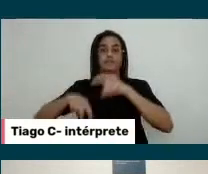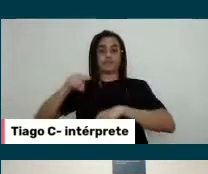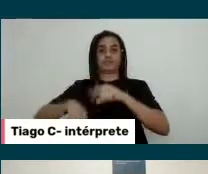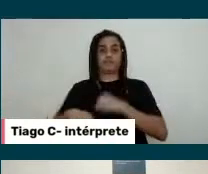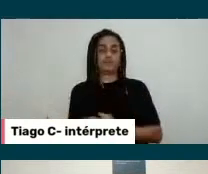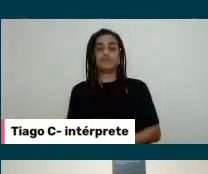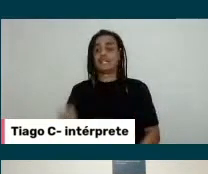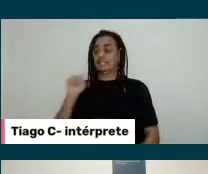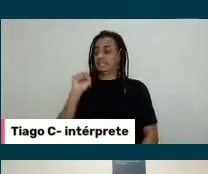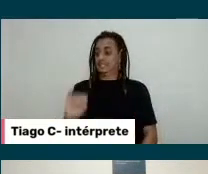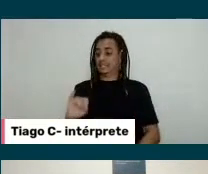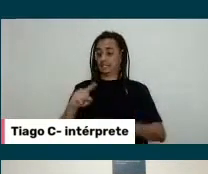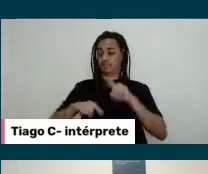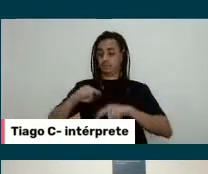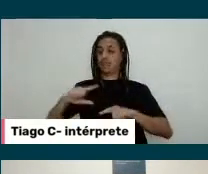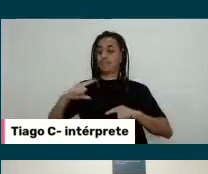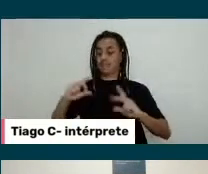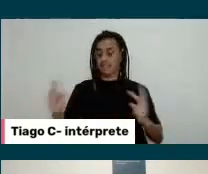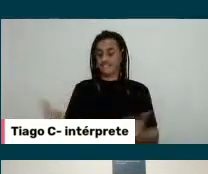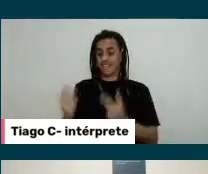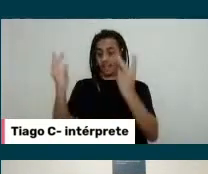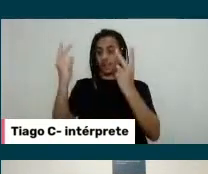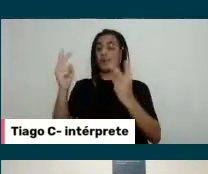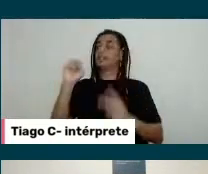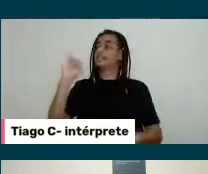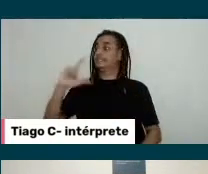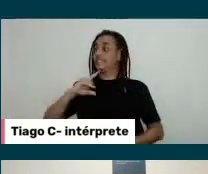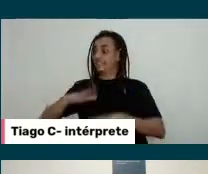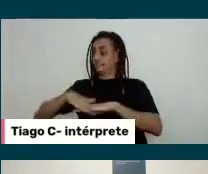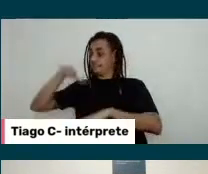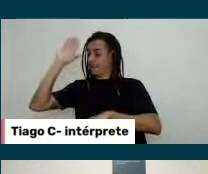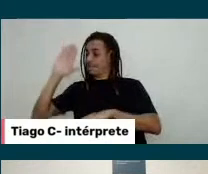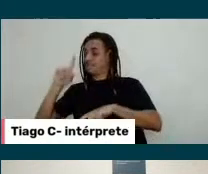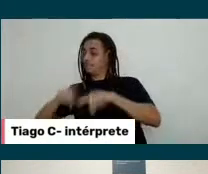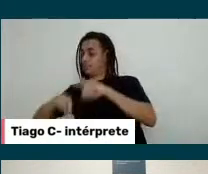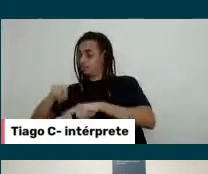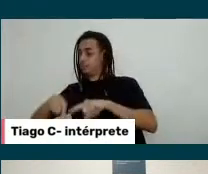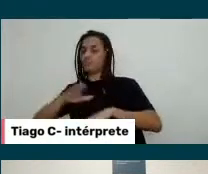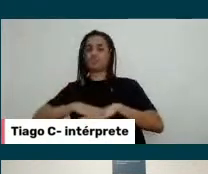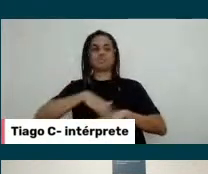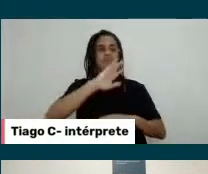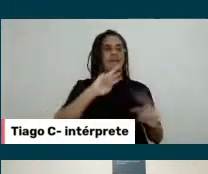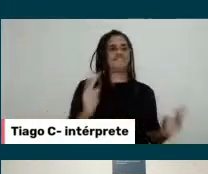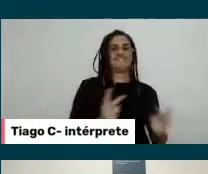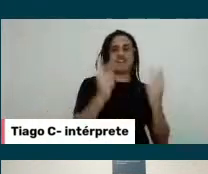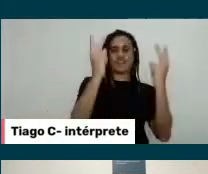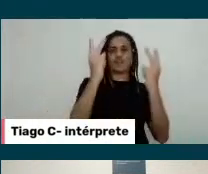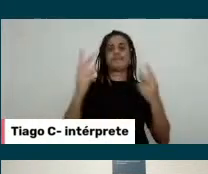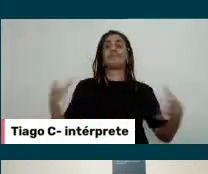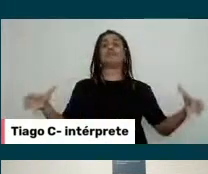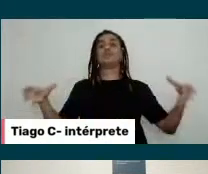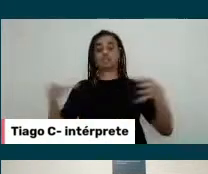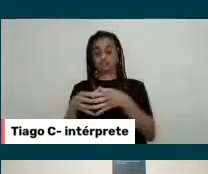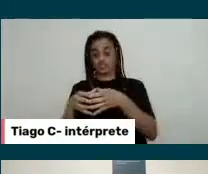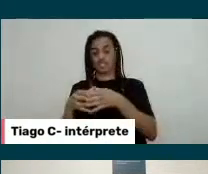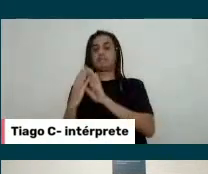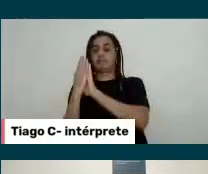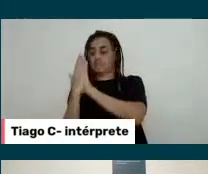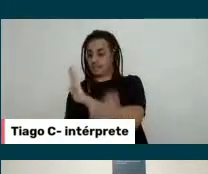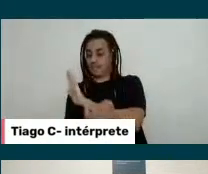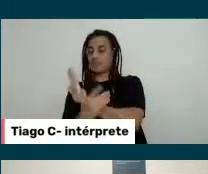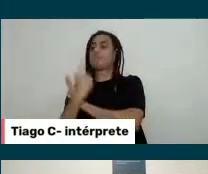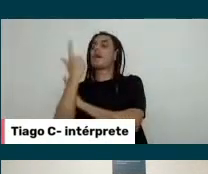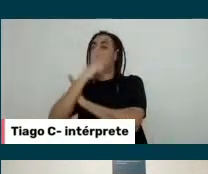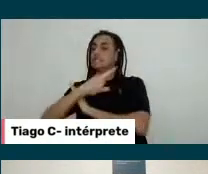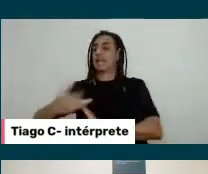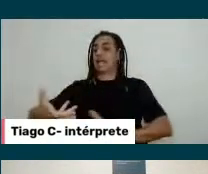valor e o negócio é medido pelo valor, quanto mais produtos, mais valor. Logo, o time de plataforma acelera a entrega de